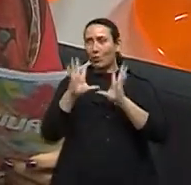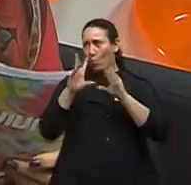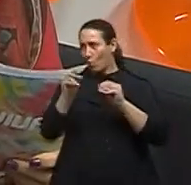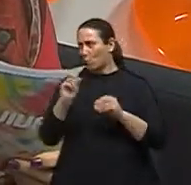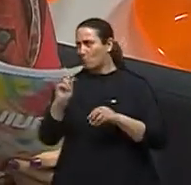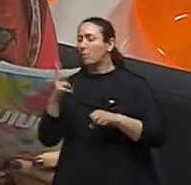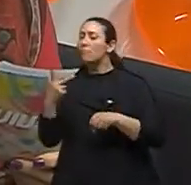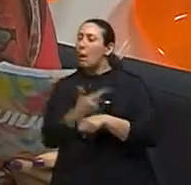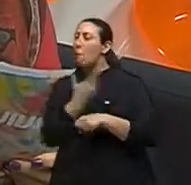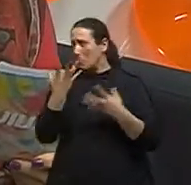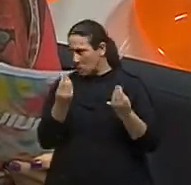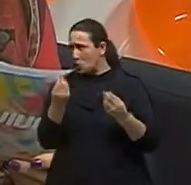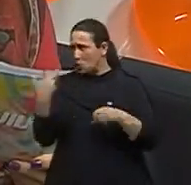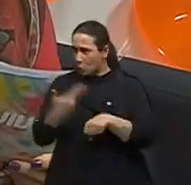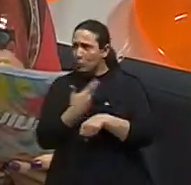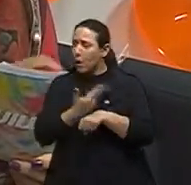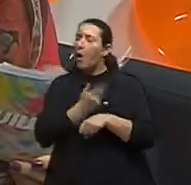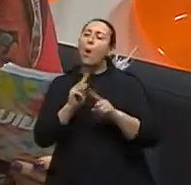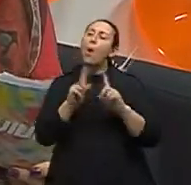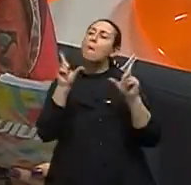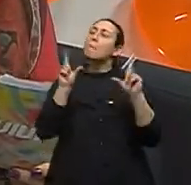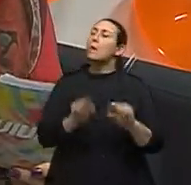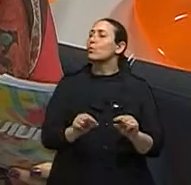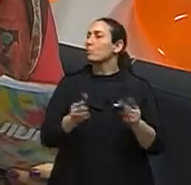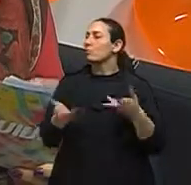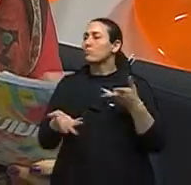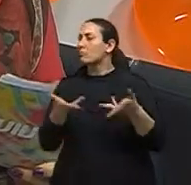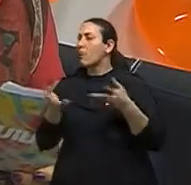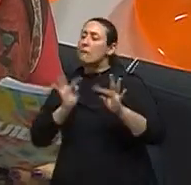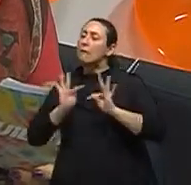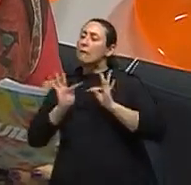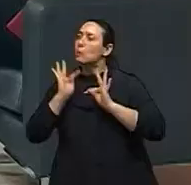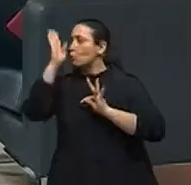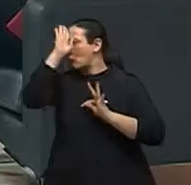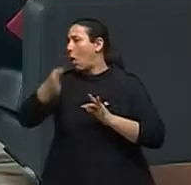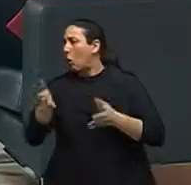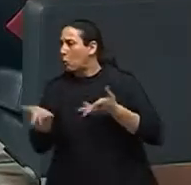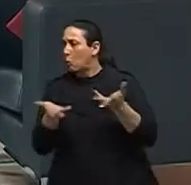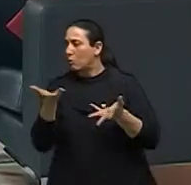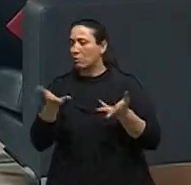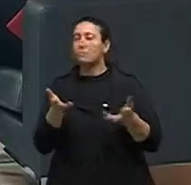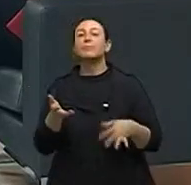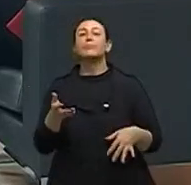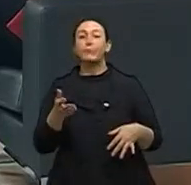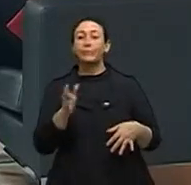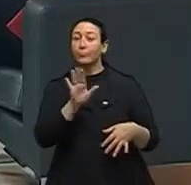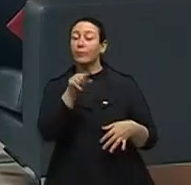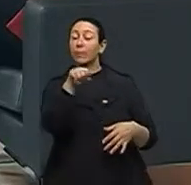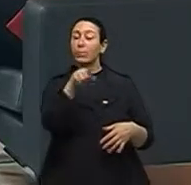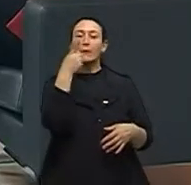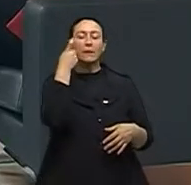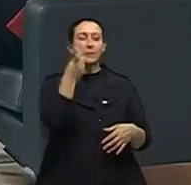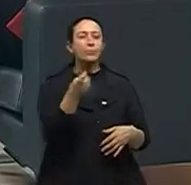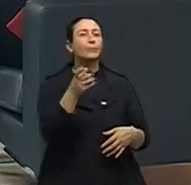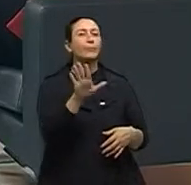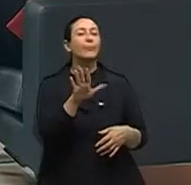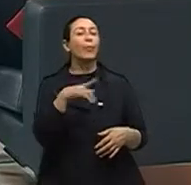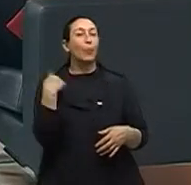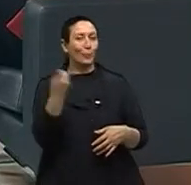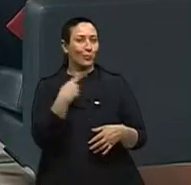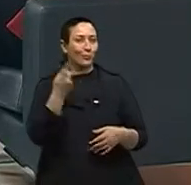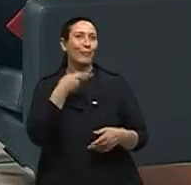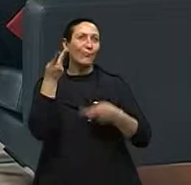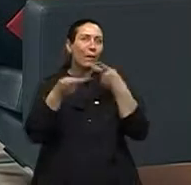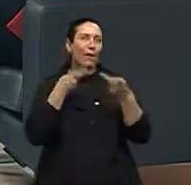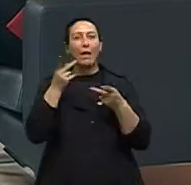cirurgia ou é é menor a incidência de cirurgia do que o tratamento bom isso é uma questão interessante quando a gente pensa